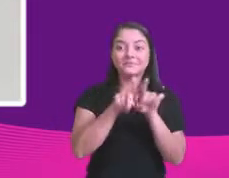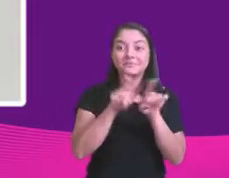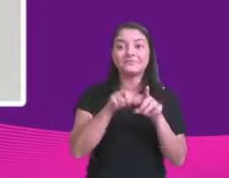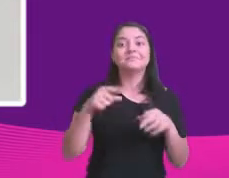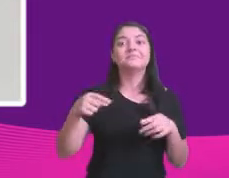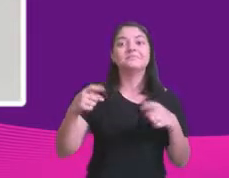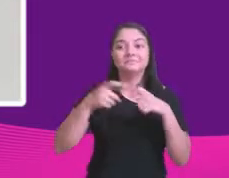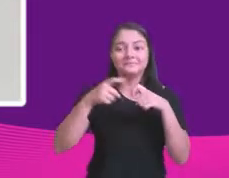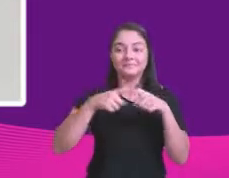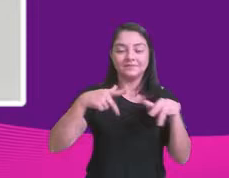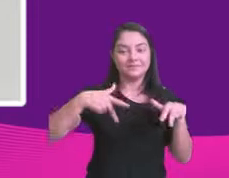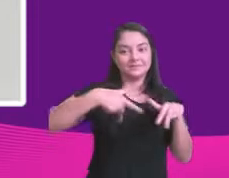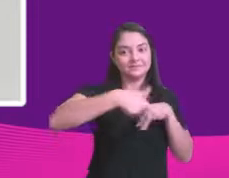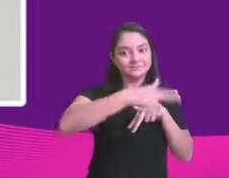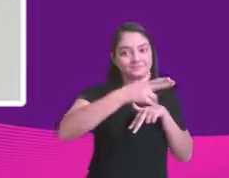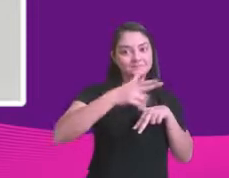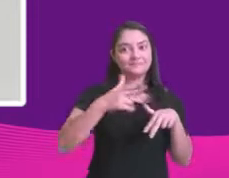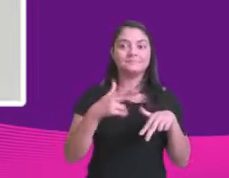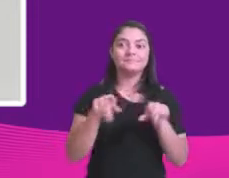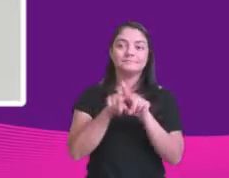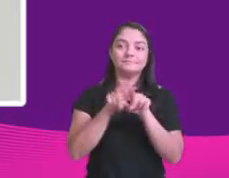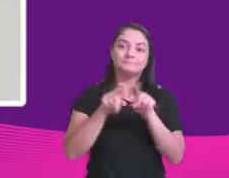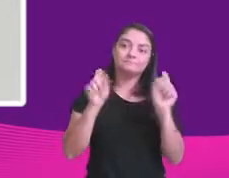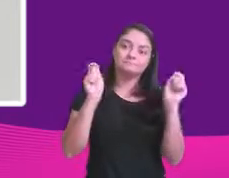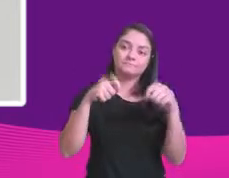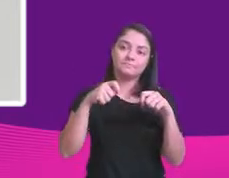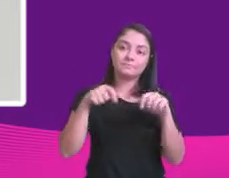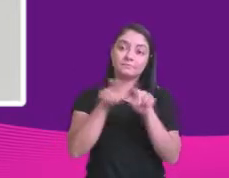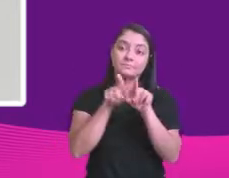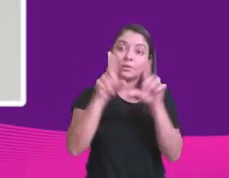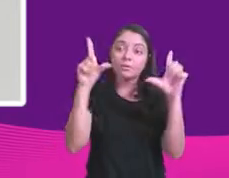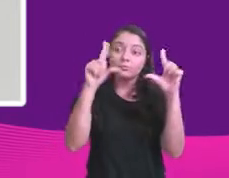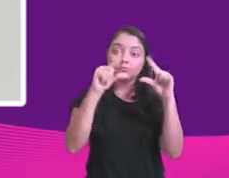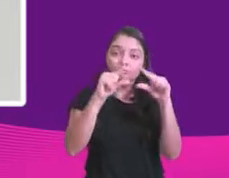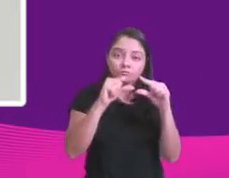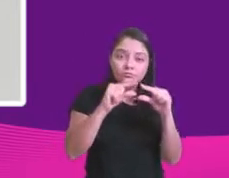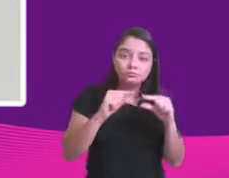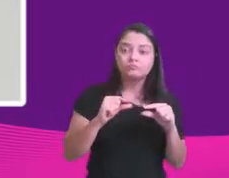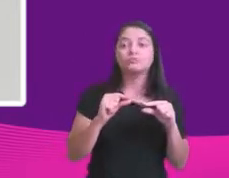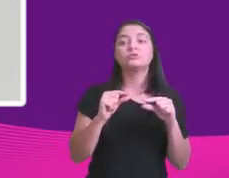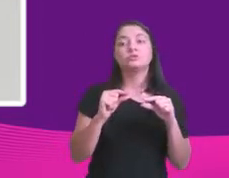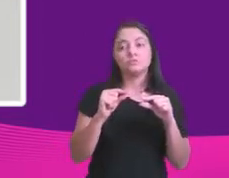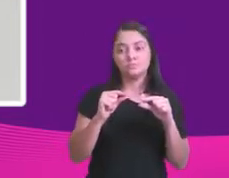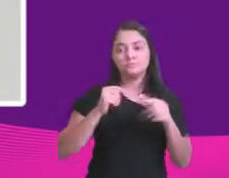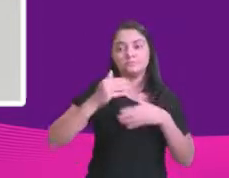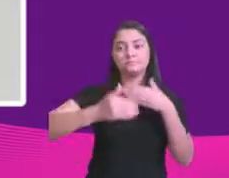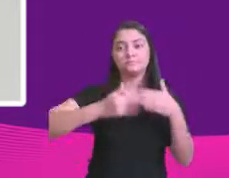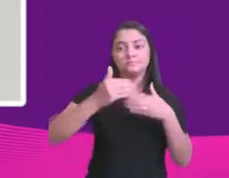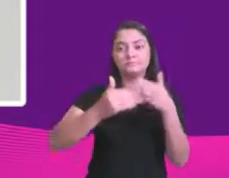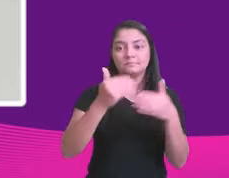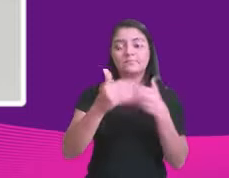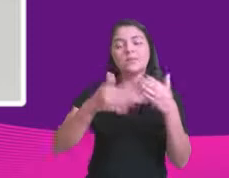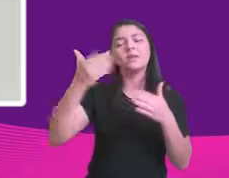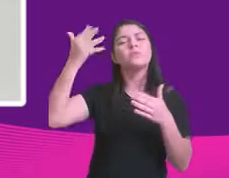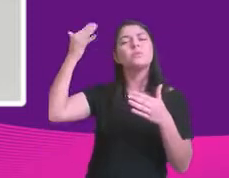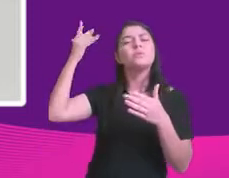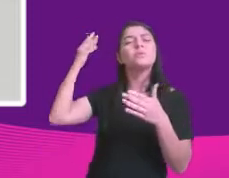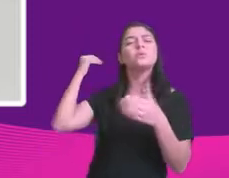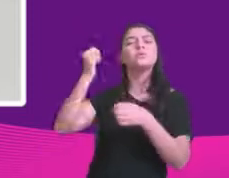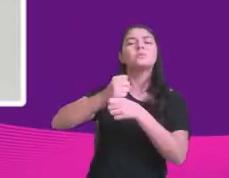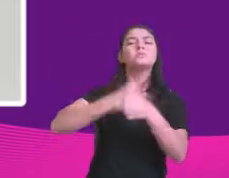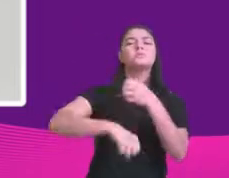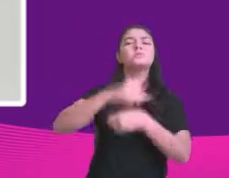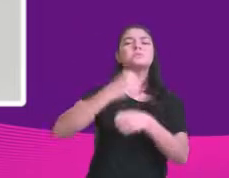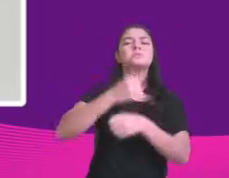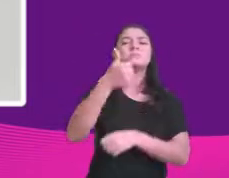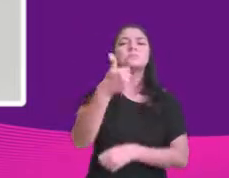aumento de complicações com a técnica da hipertermoquimioterapia, o que vem diminuindo muito com o tempo, desde a década de 1980 até hoje. Hoje,